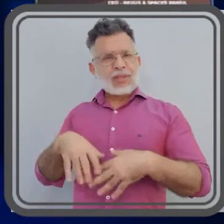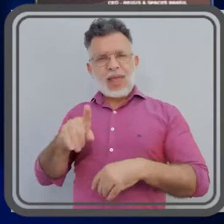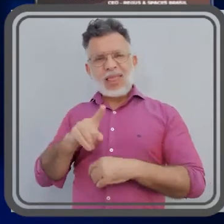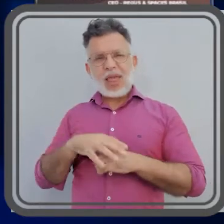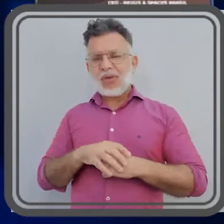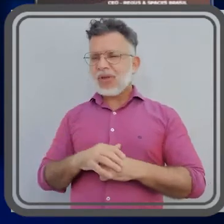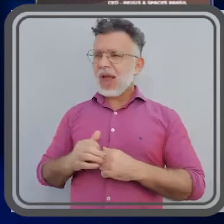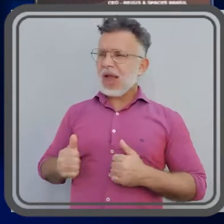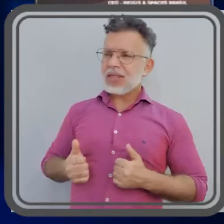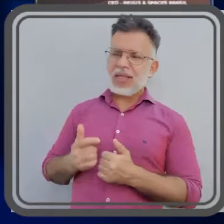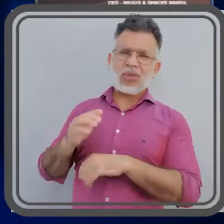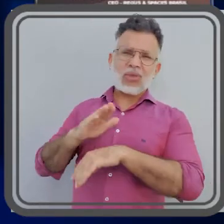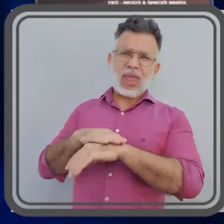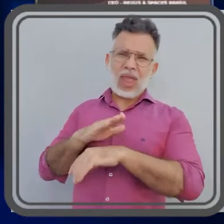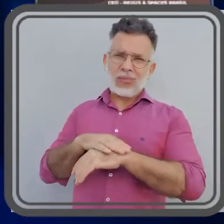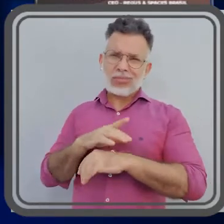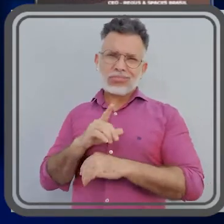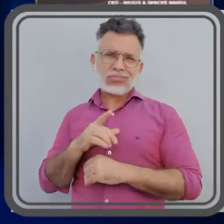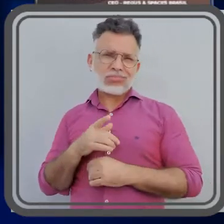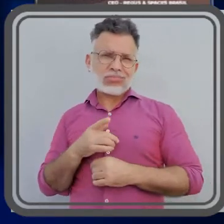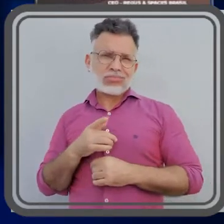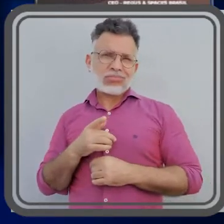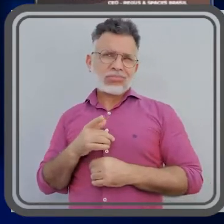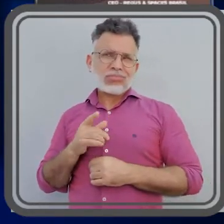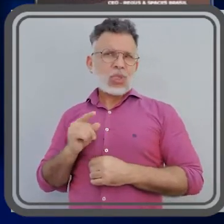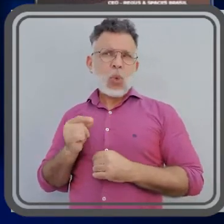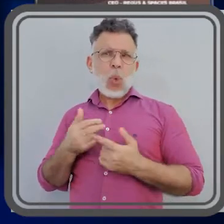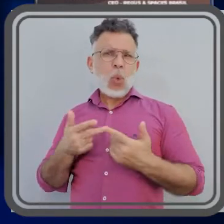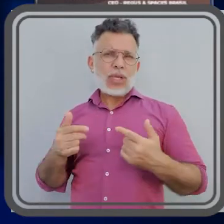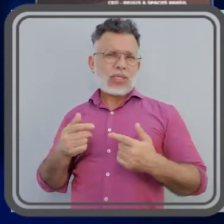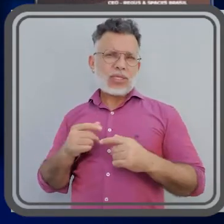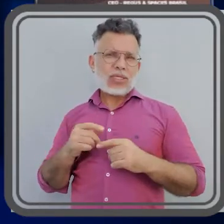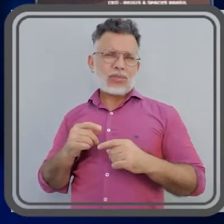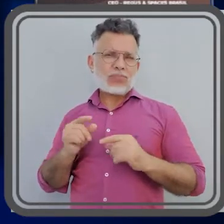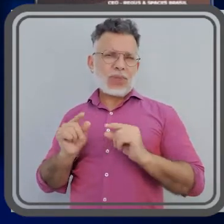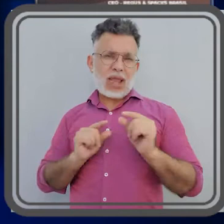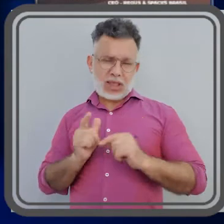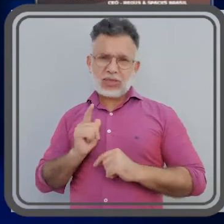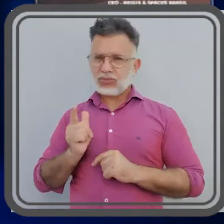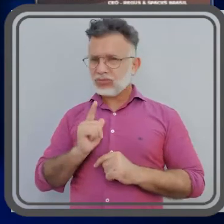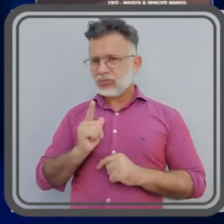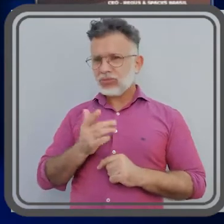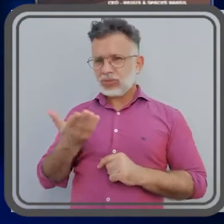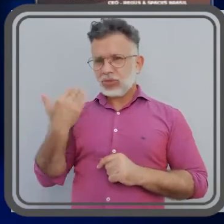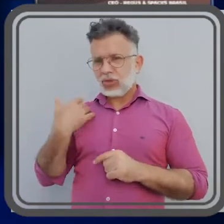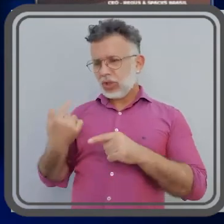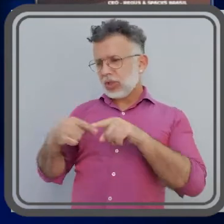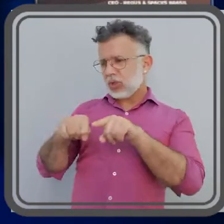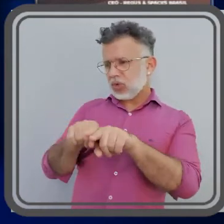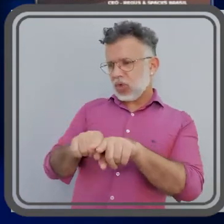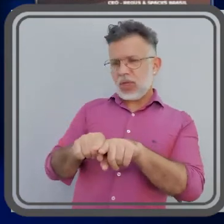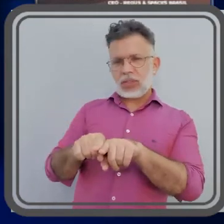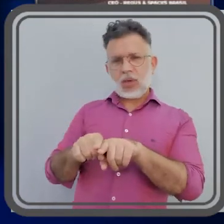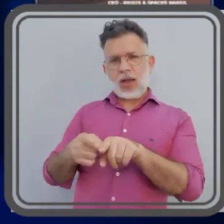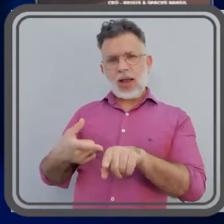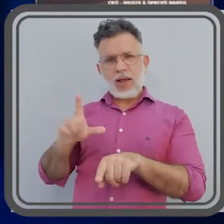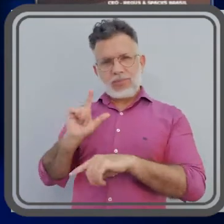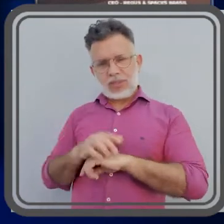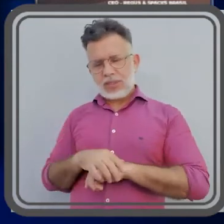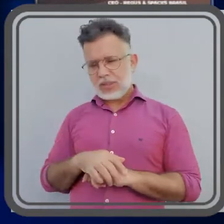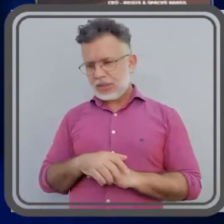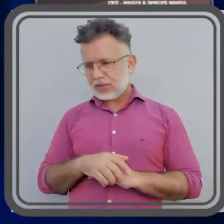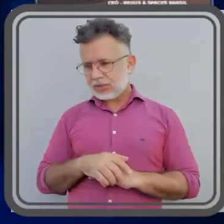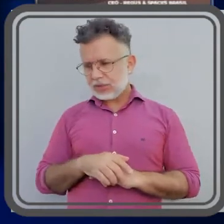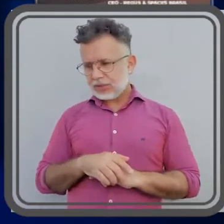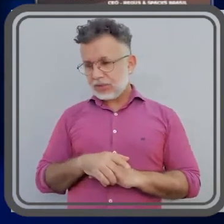ficar gastando tempo com coisas pequenas. Eu já tinha sido sócio de um negócio antes, né? Como